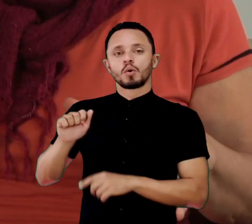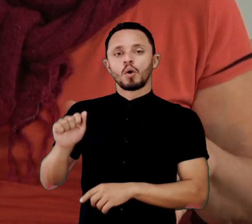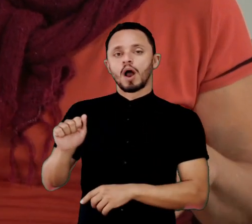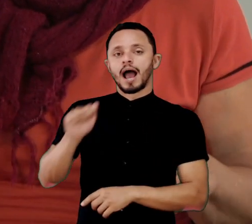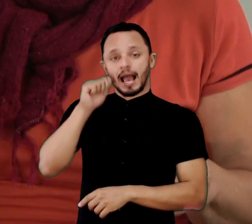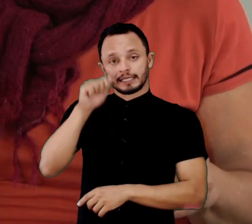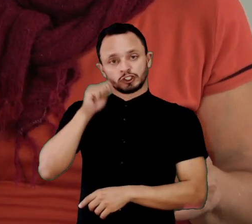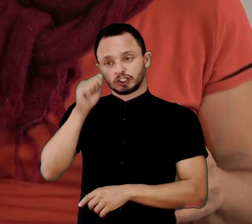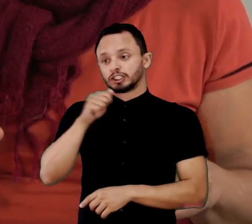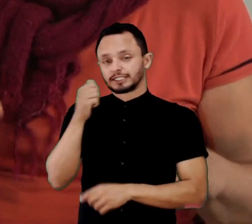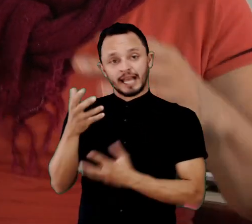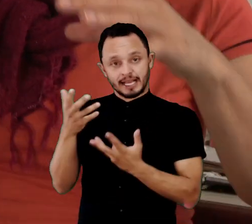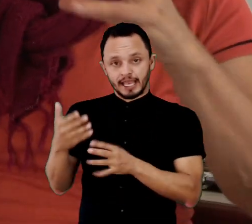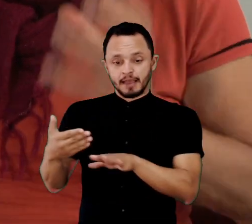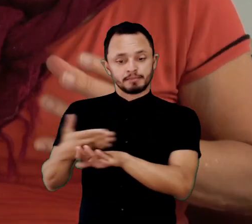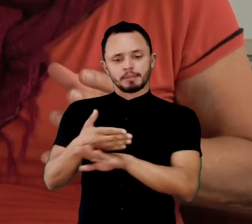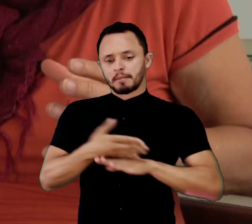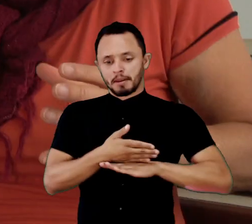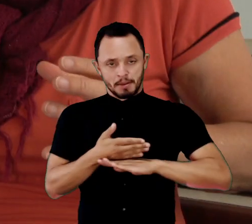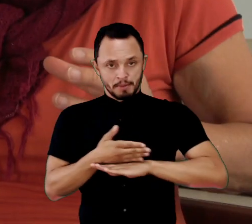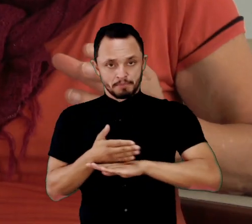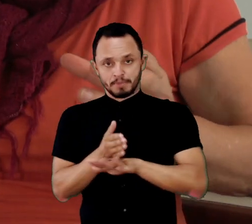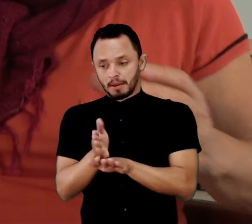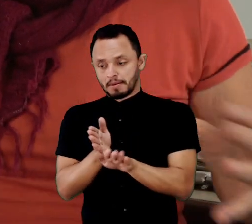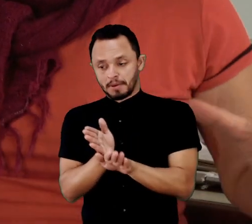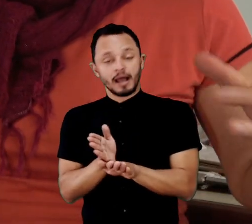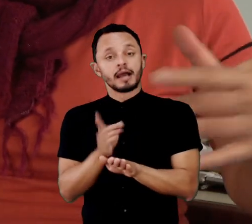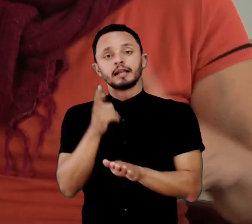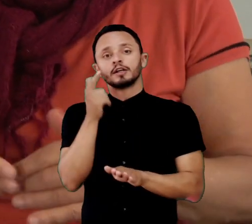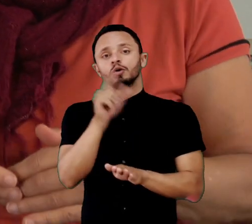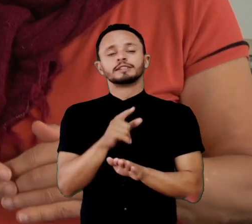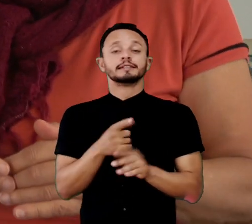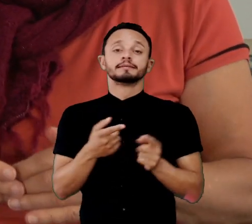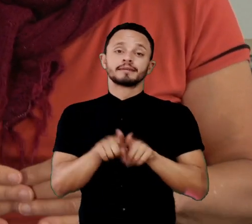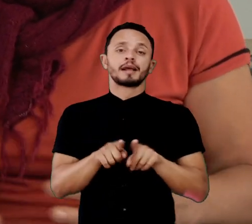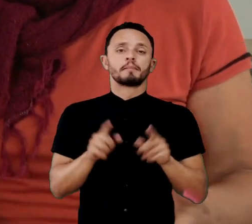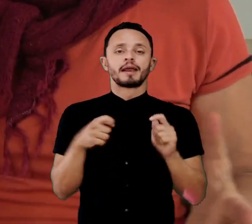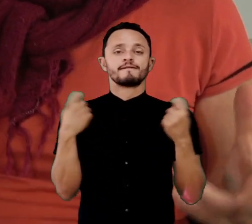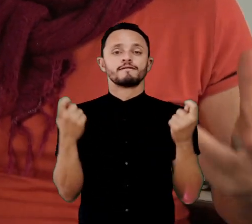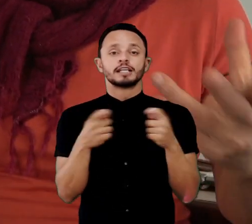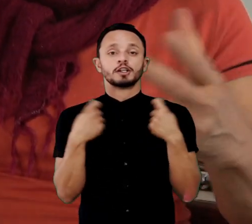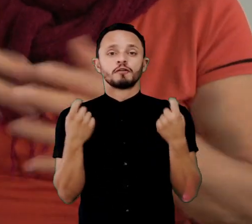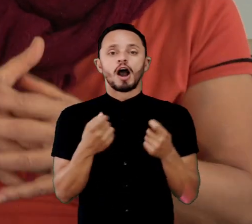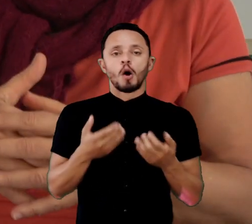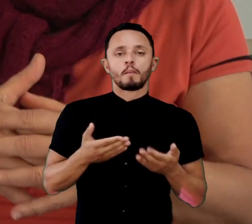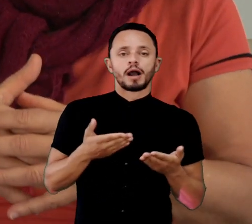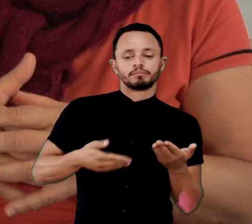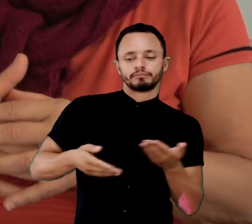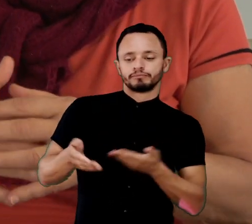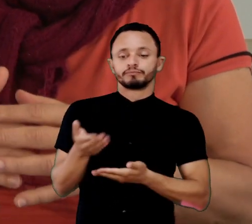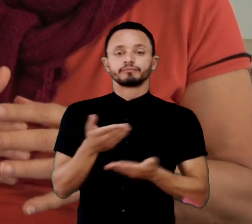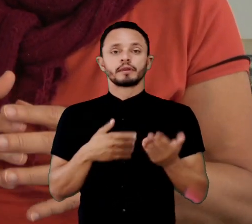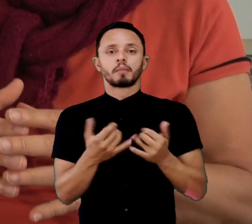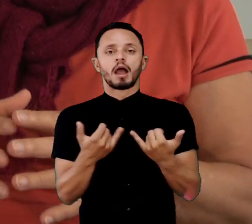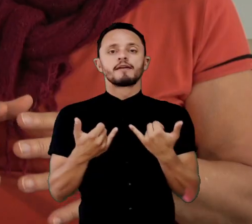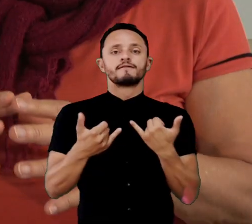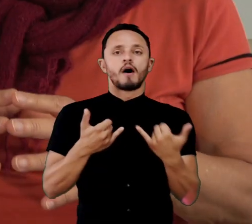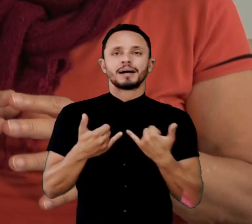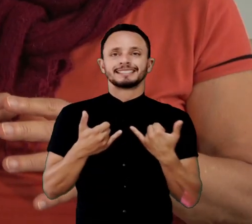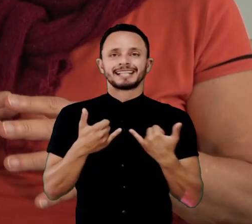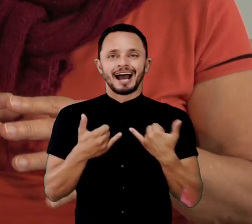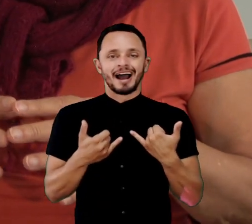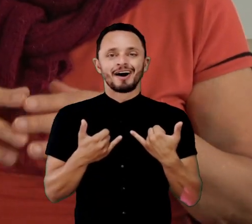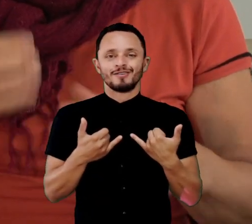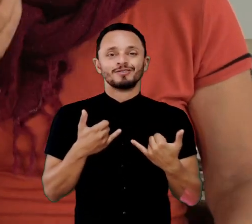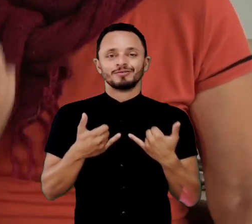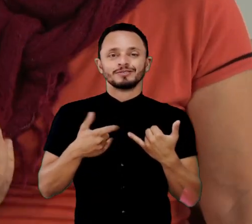queiram circular por aí. E também os festivais, para que eles colaborem entre si, para que eles troquem informações, né?